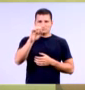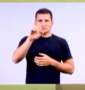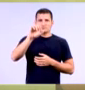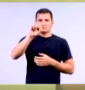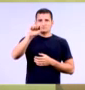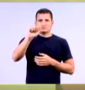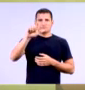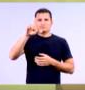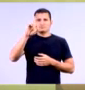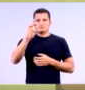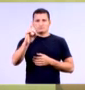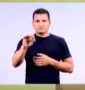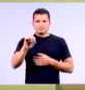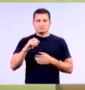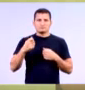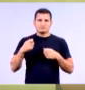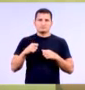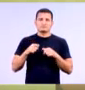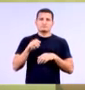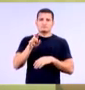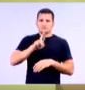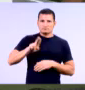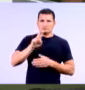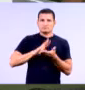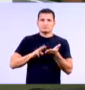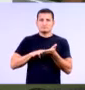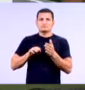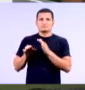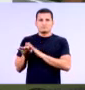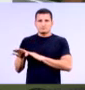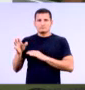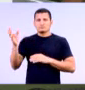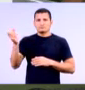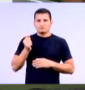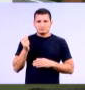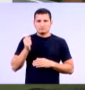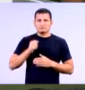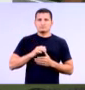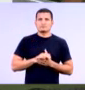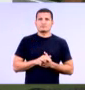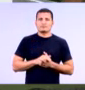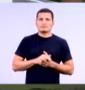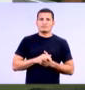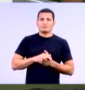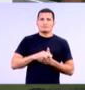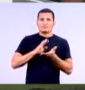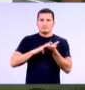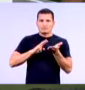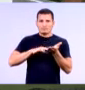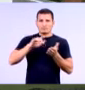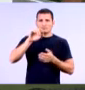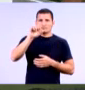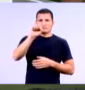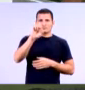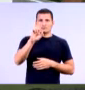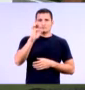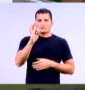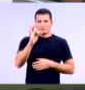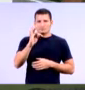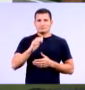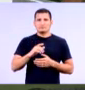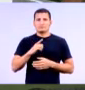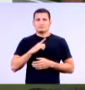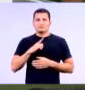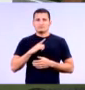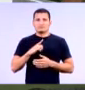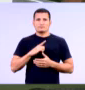poderá utilizar os métodos sacar e depositar. Perfeito. O método setSaldo deixa a vulnerabilidade